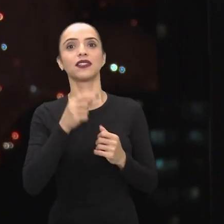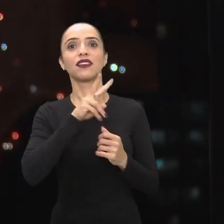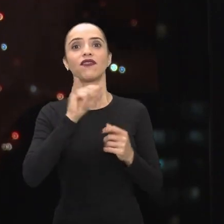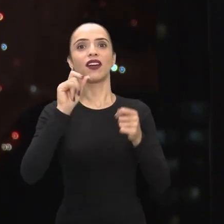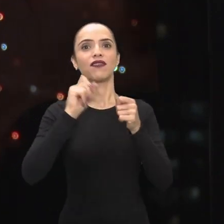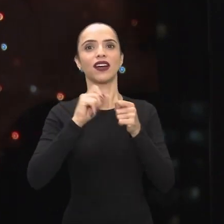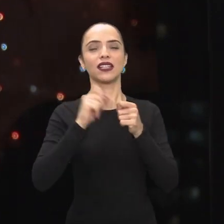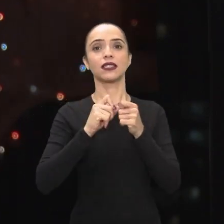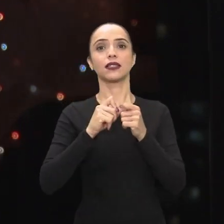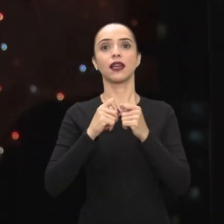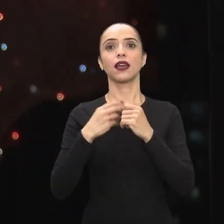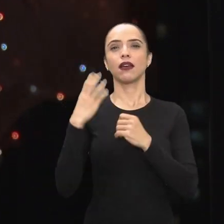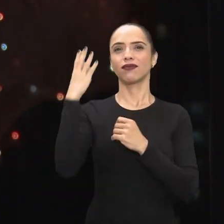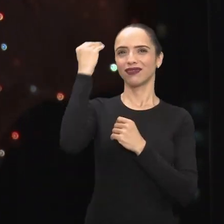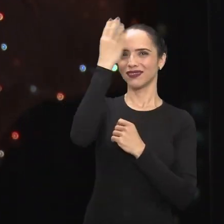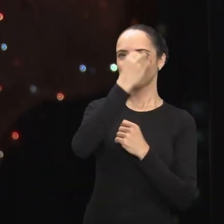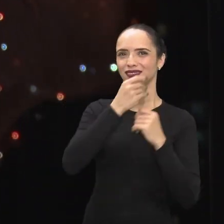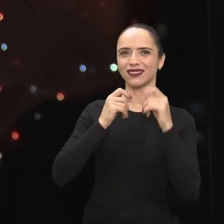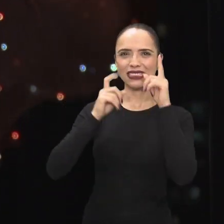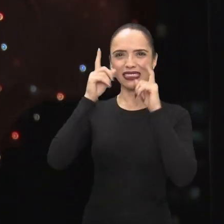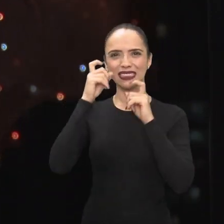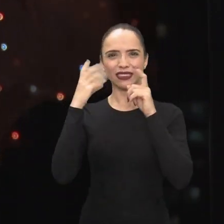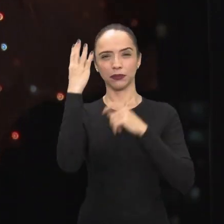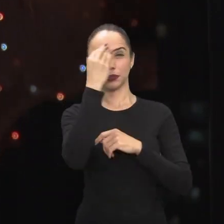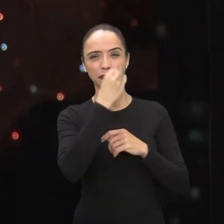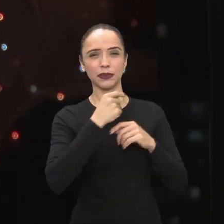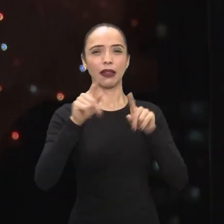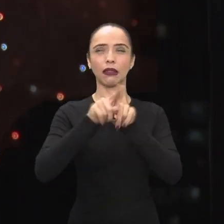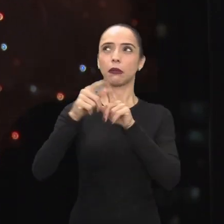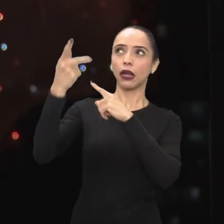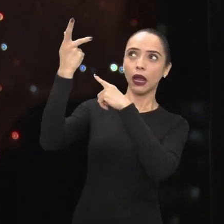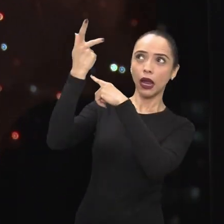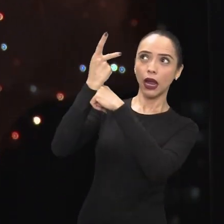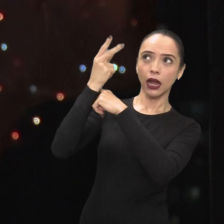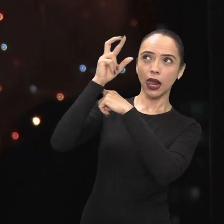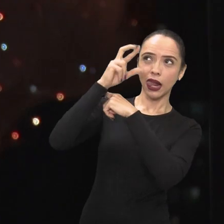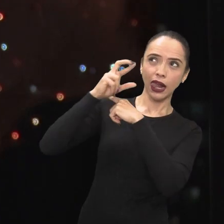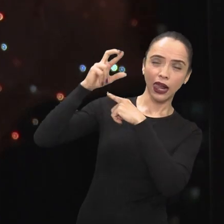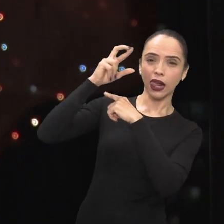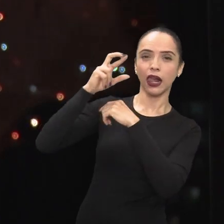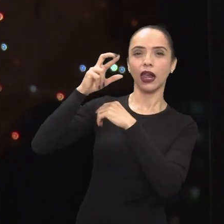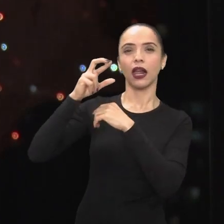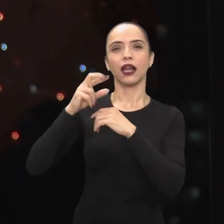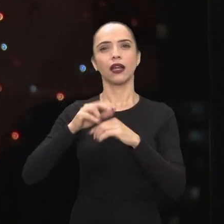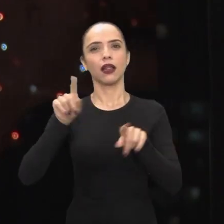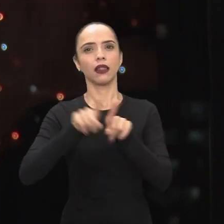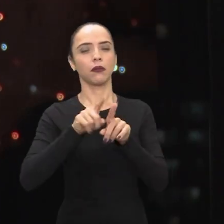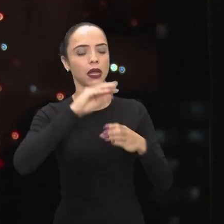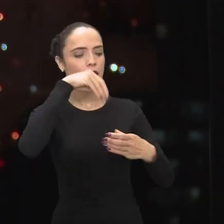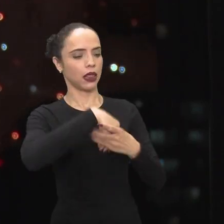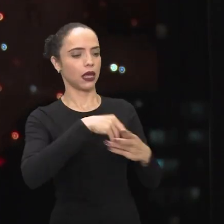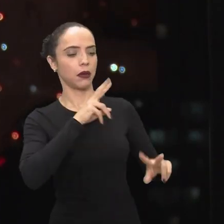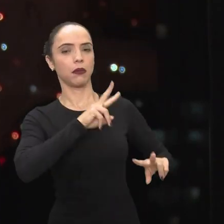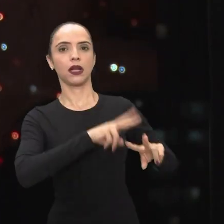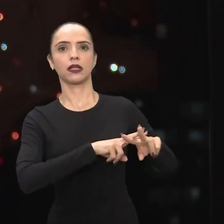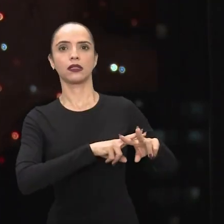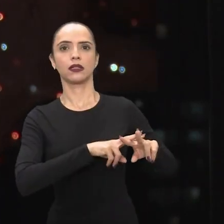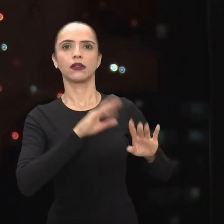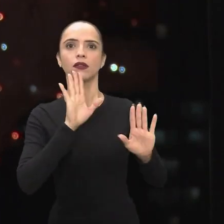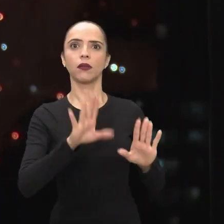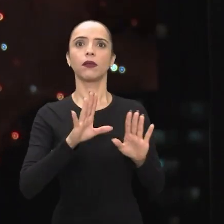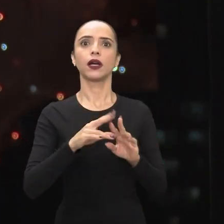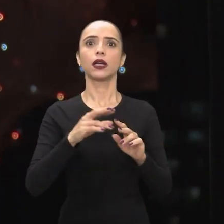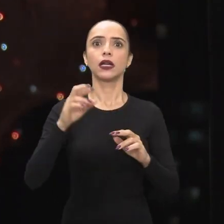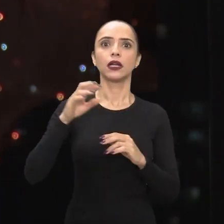da população né uso de Inteligência Artificial câmeras etc câmeras nos presídios Ninguém